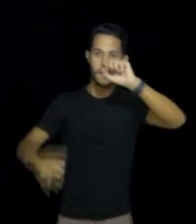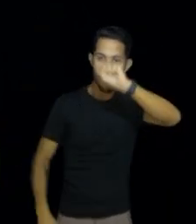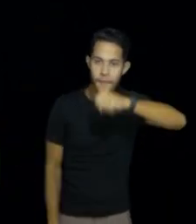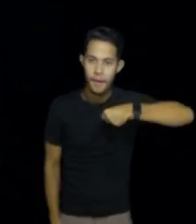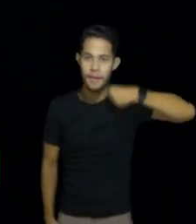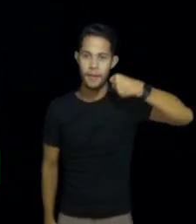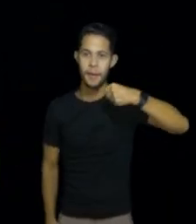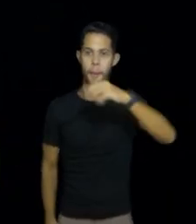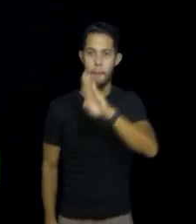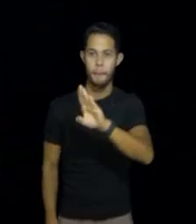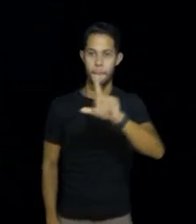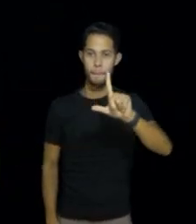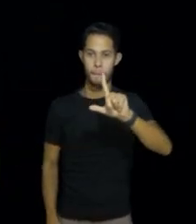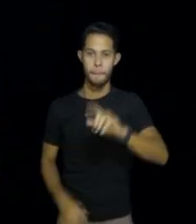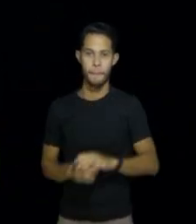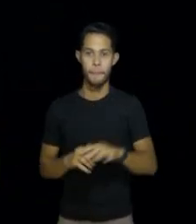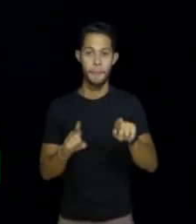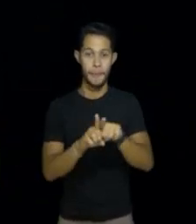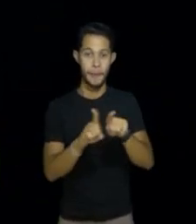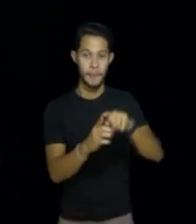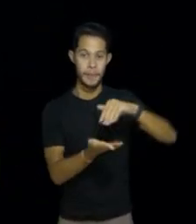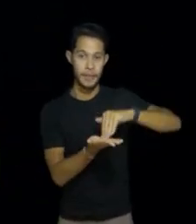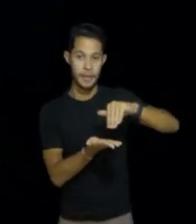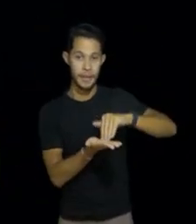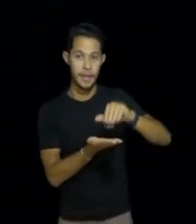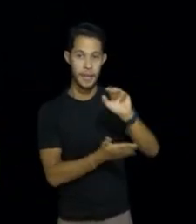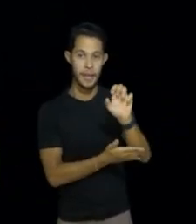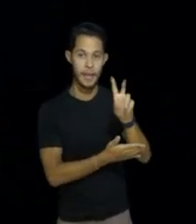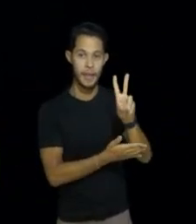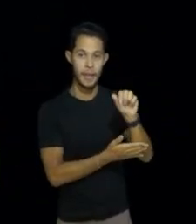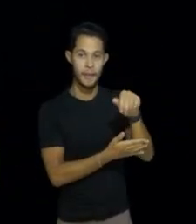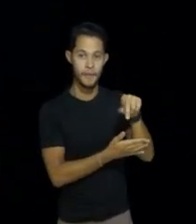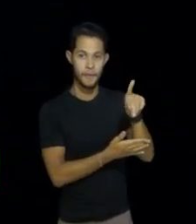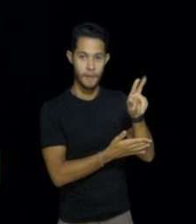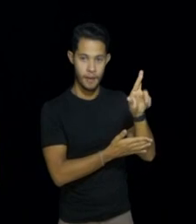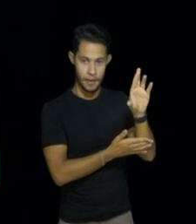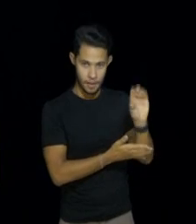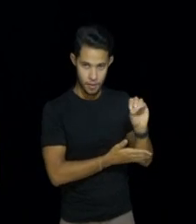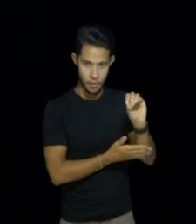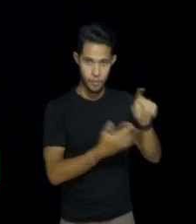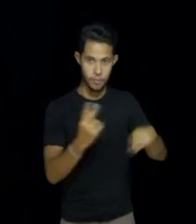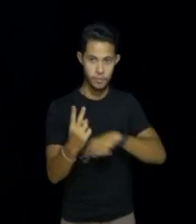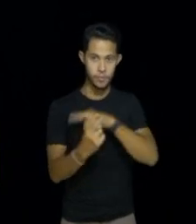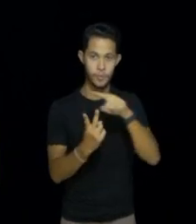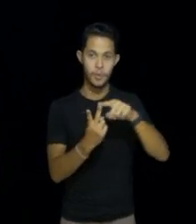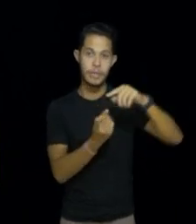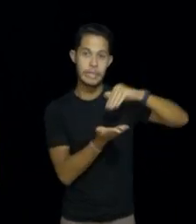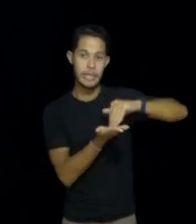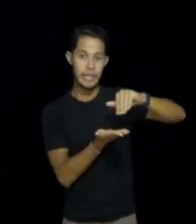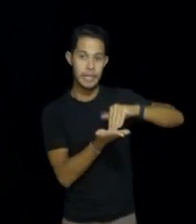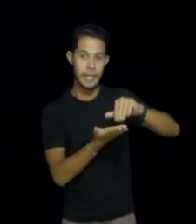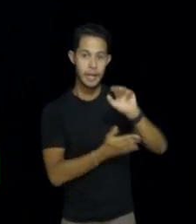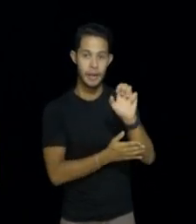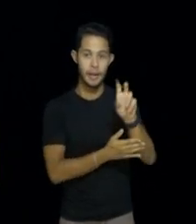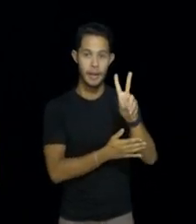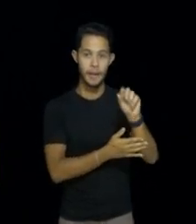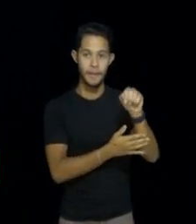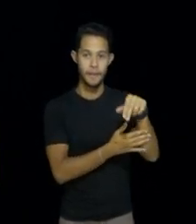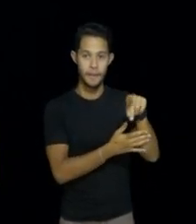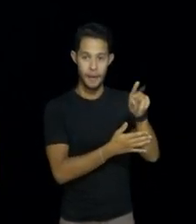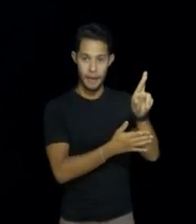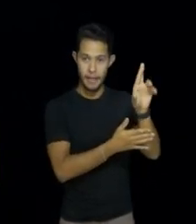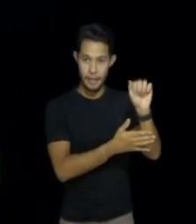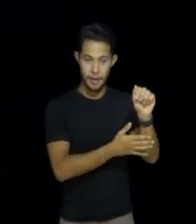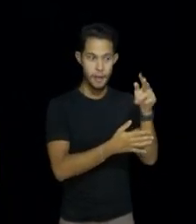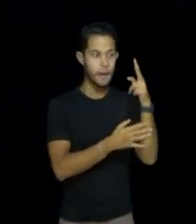também prestigiou eventos nossos. E a secretária Catiane Seif, logo no começo do mandato, foi a primeira a enxergar a relevância